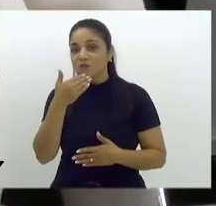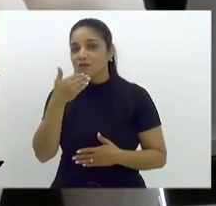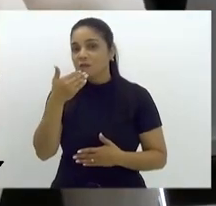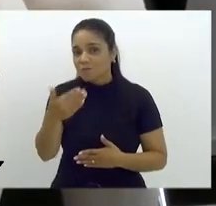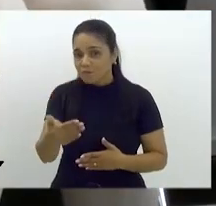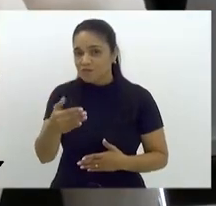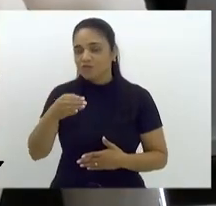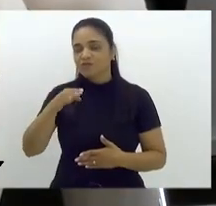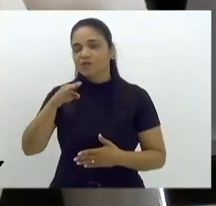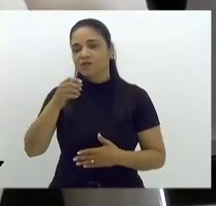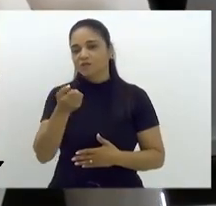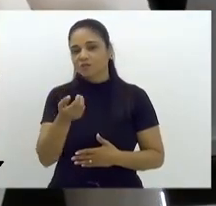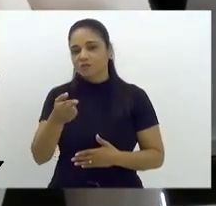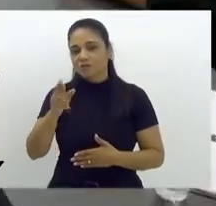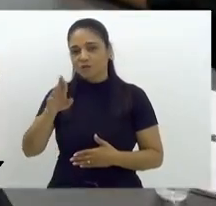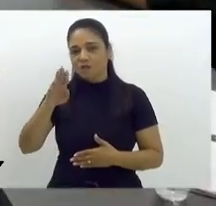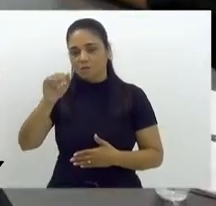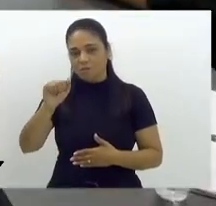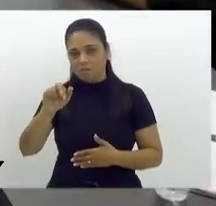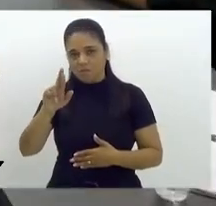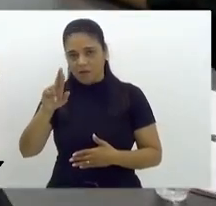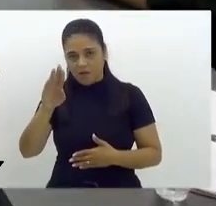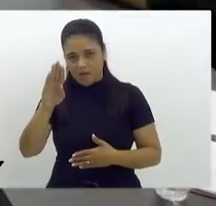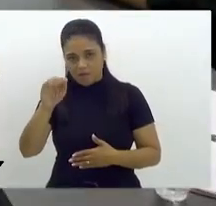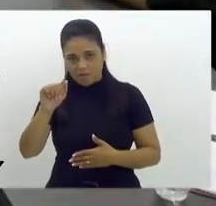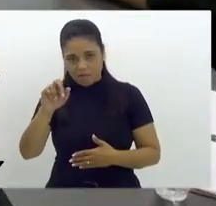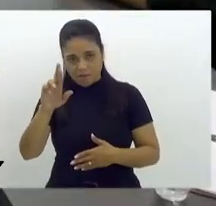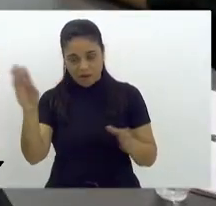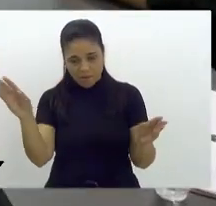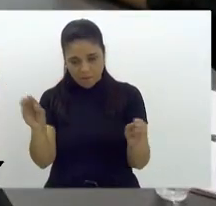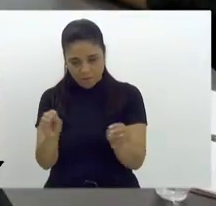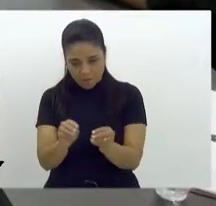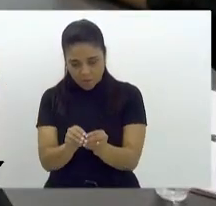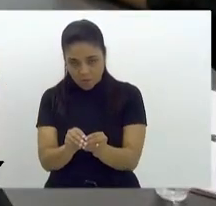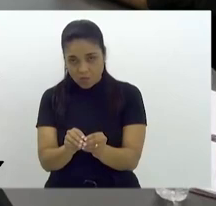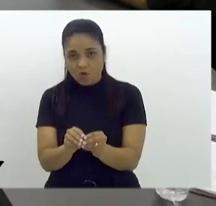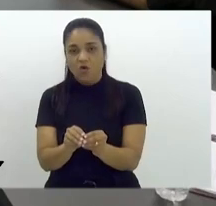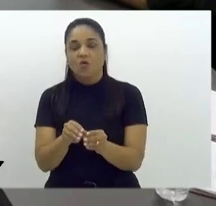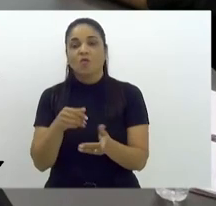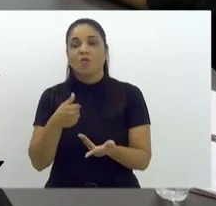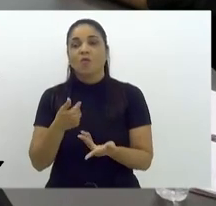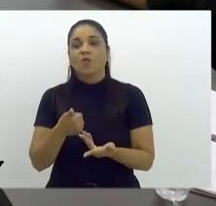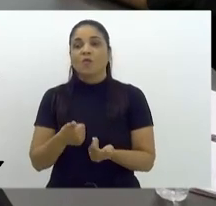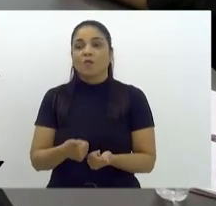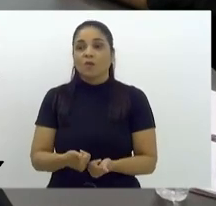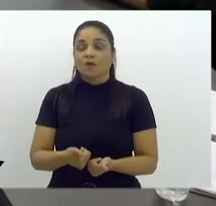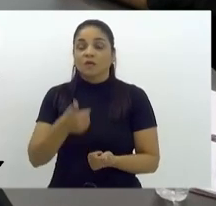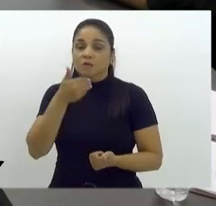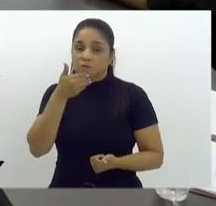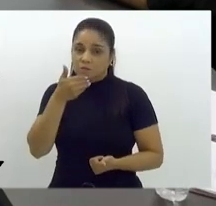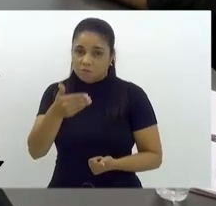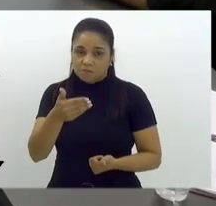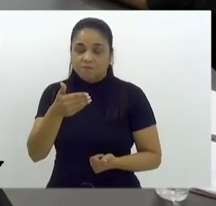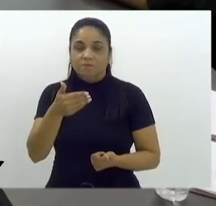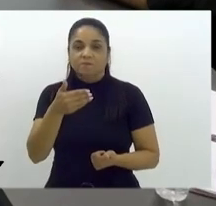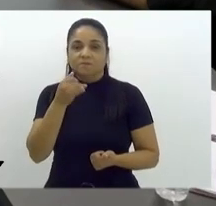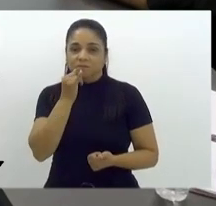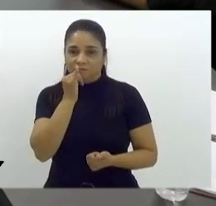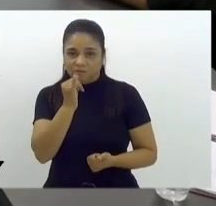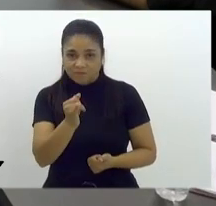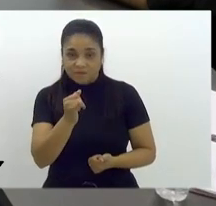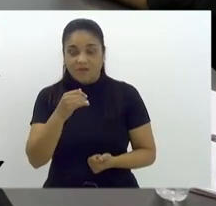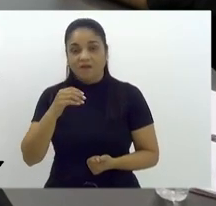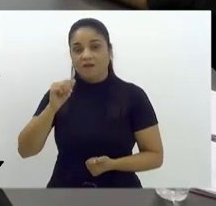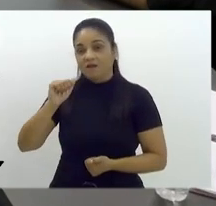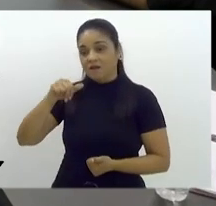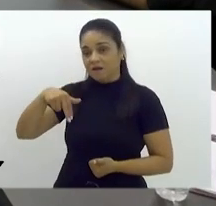queria pedir pra Doutora Barbara concluir e quero só fazer uma observação aqui é Ângela Diniz foi vítima